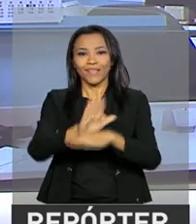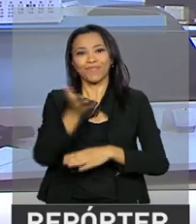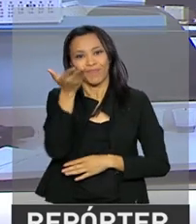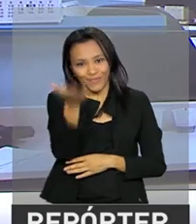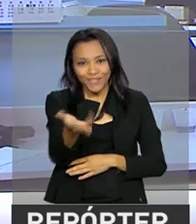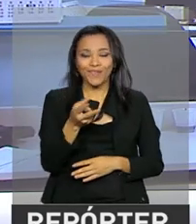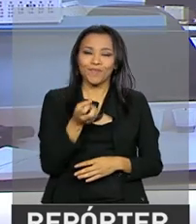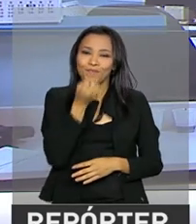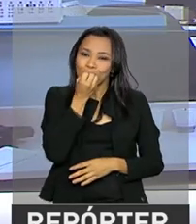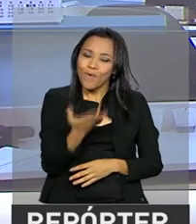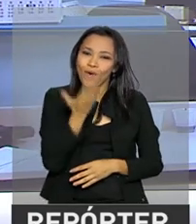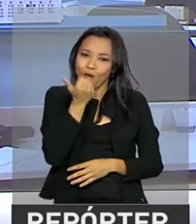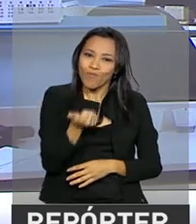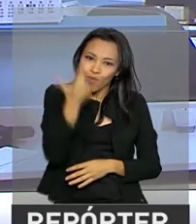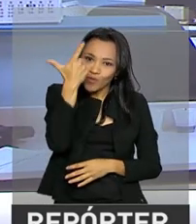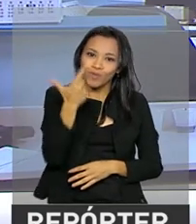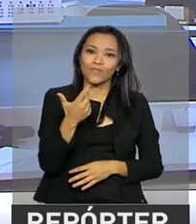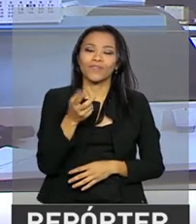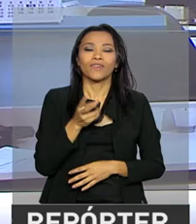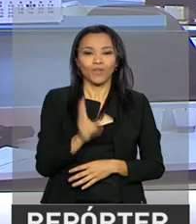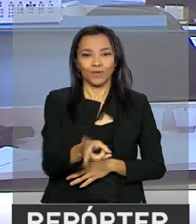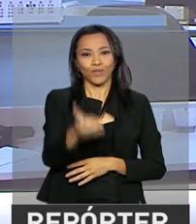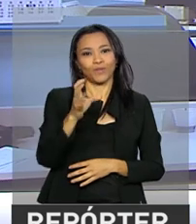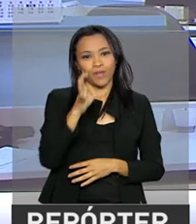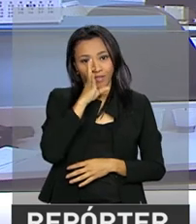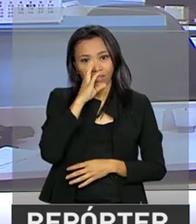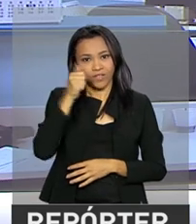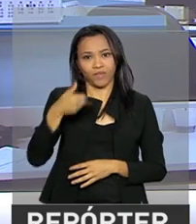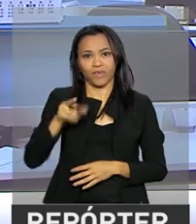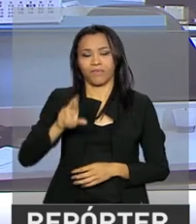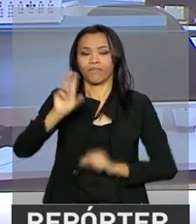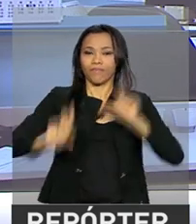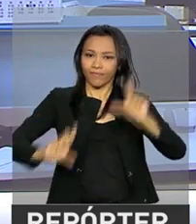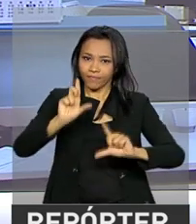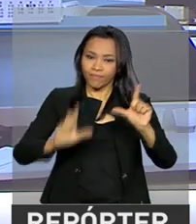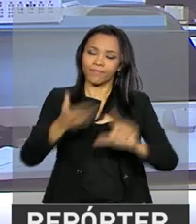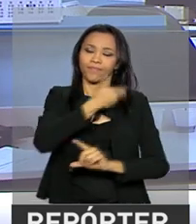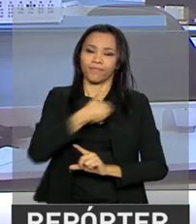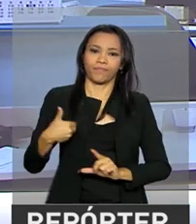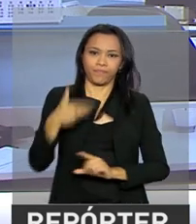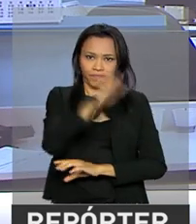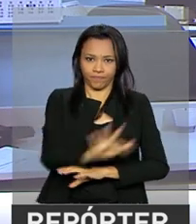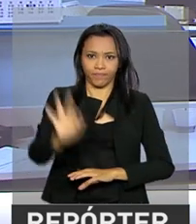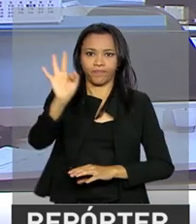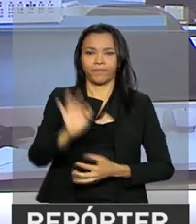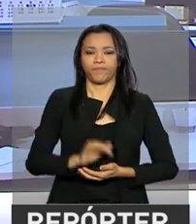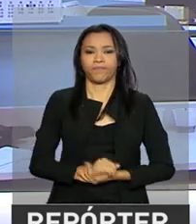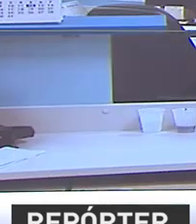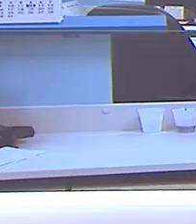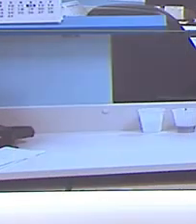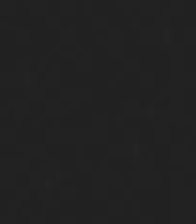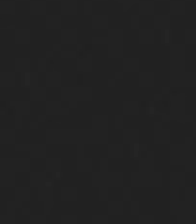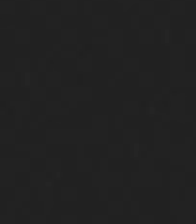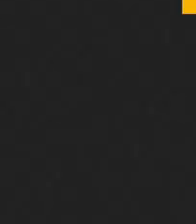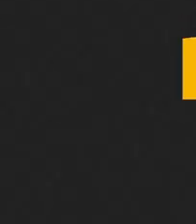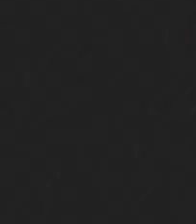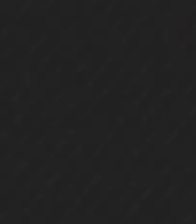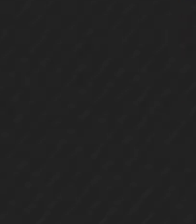boa tarde para você um bom almoço e continue com a gente aqui na TV NBR TV do Governo Federal